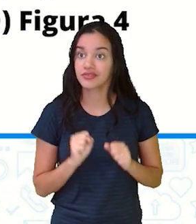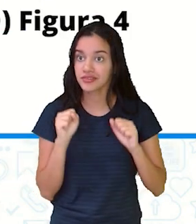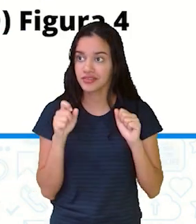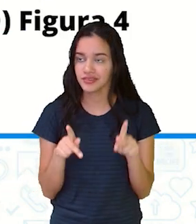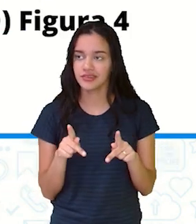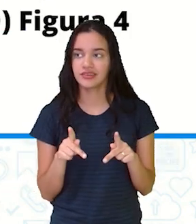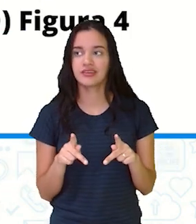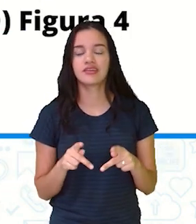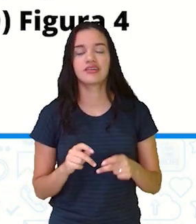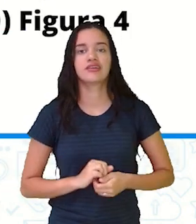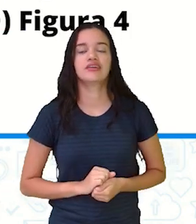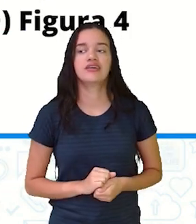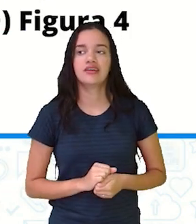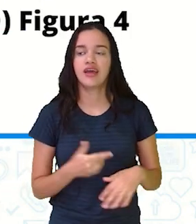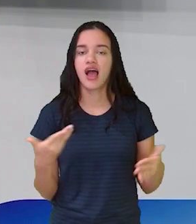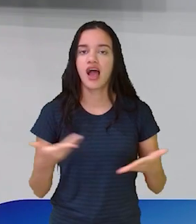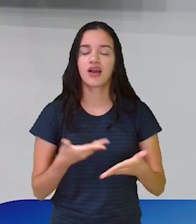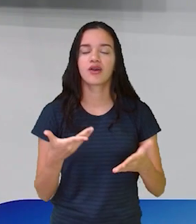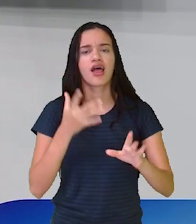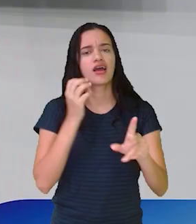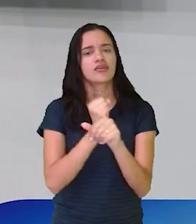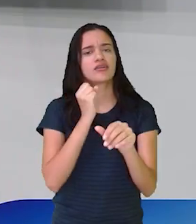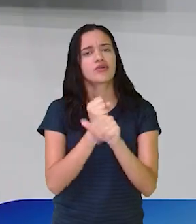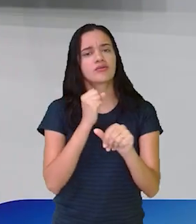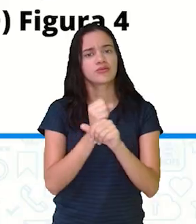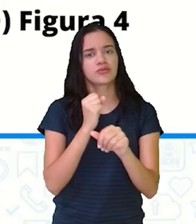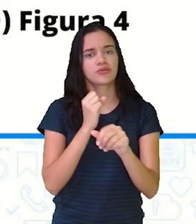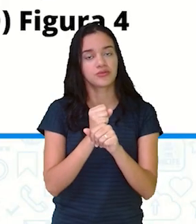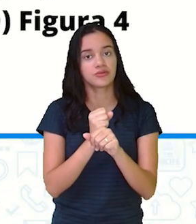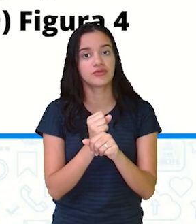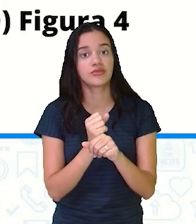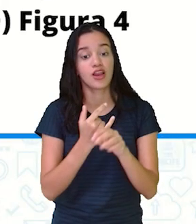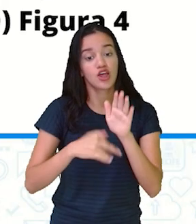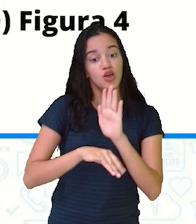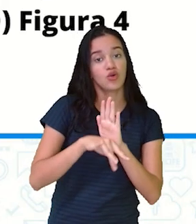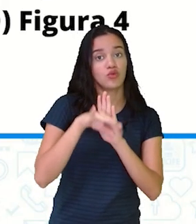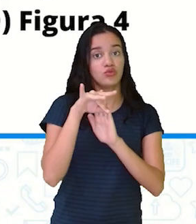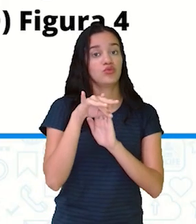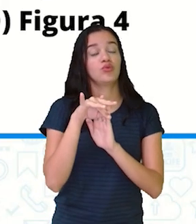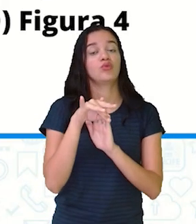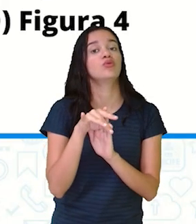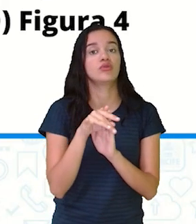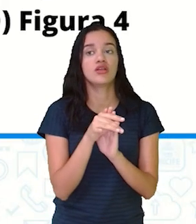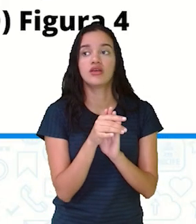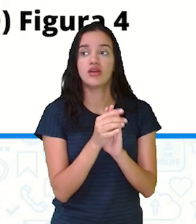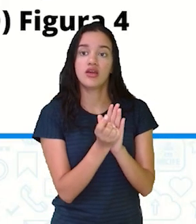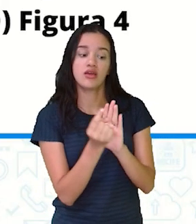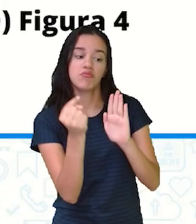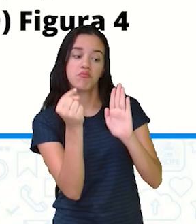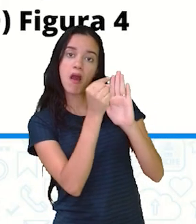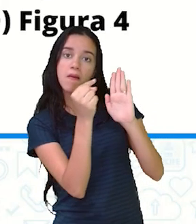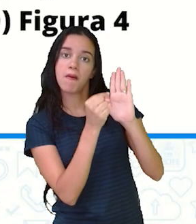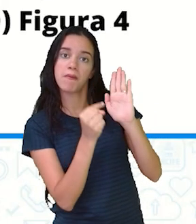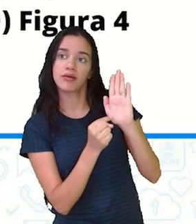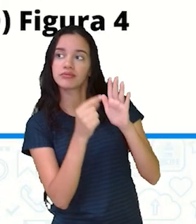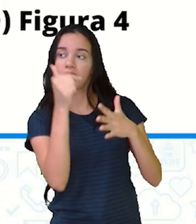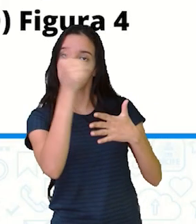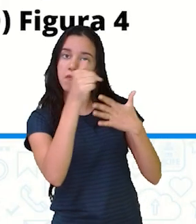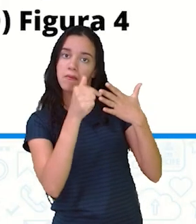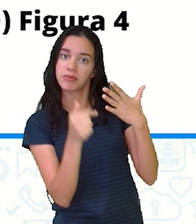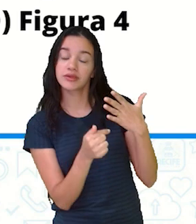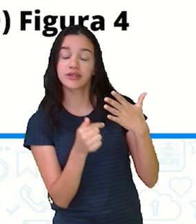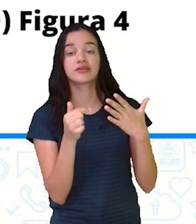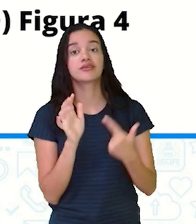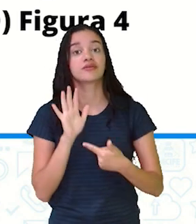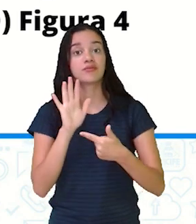Beleza? Calcule o volume das figuras abaixo e marque a alternativa que mostra o